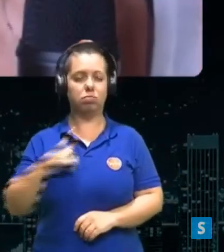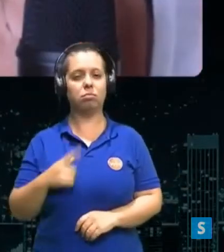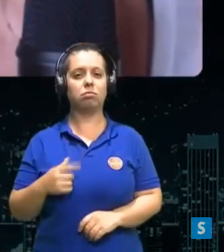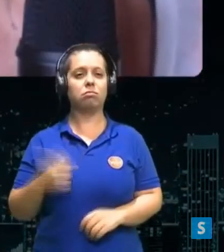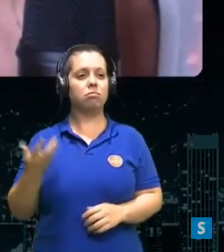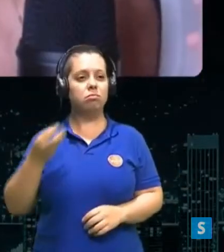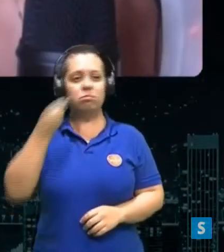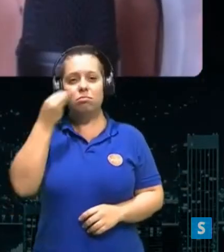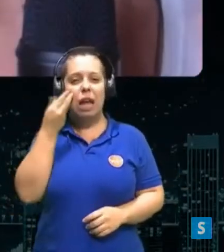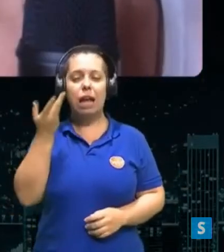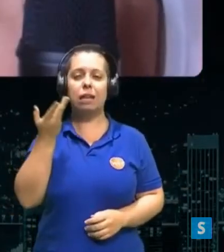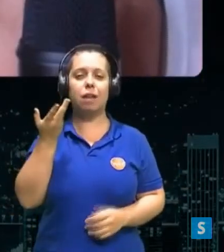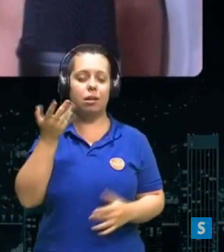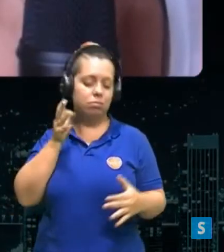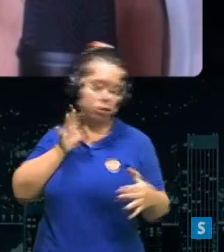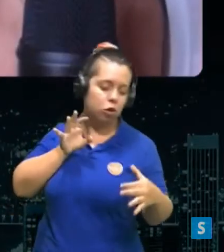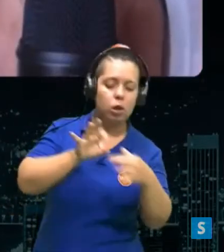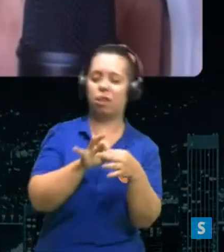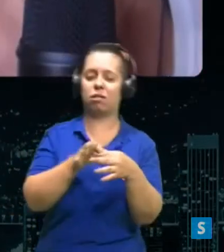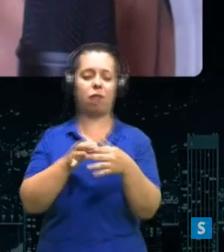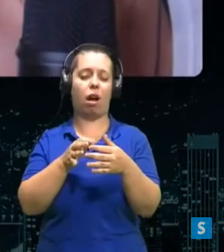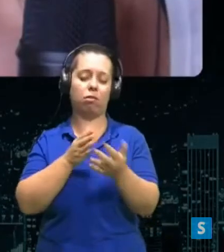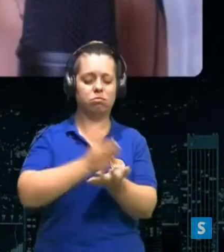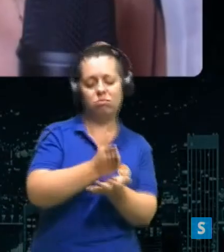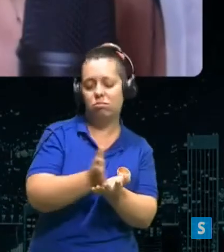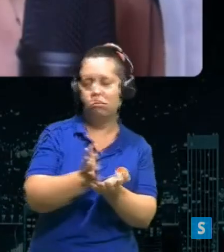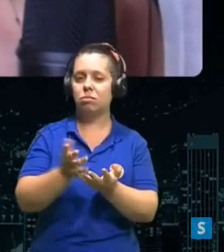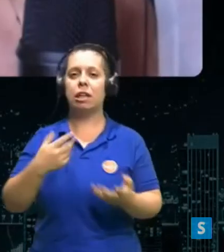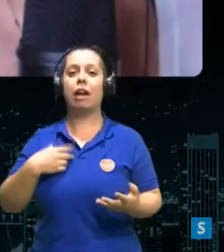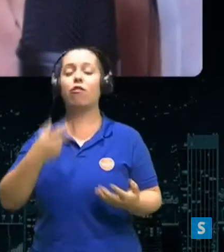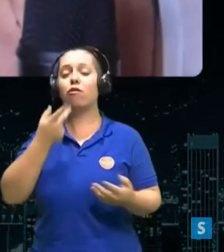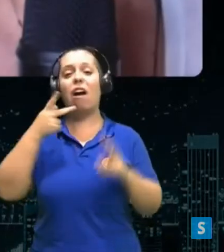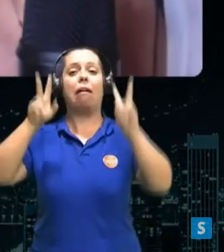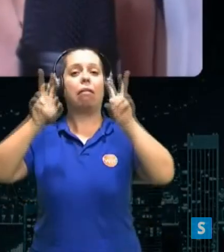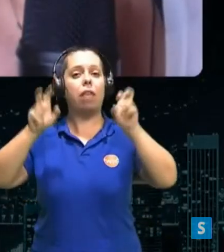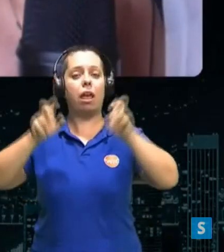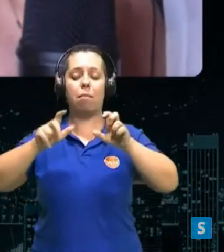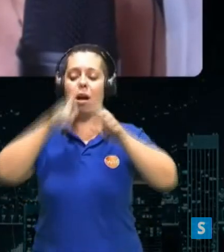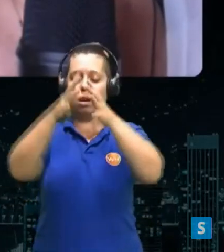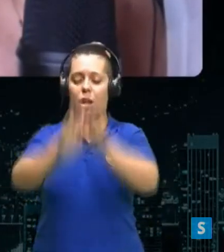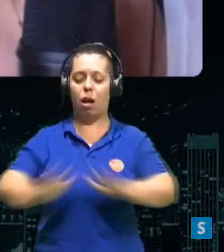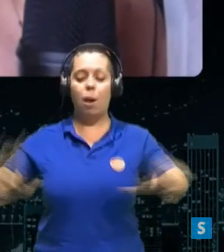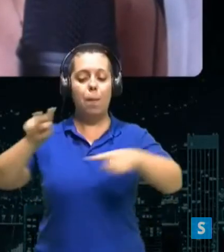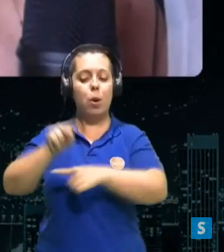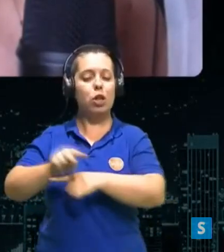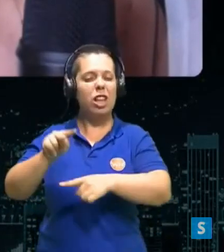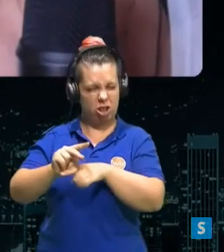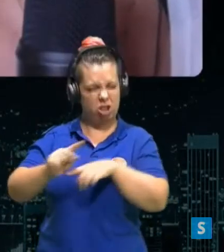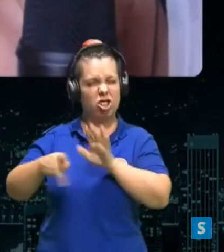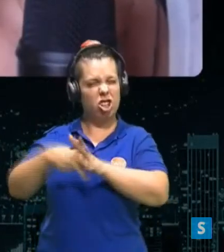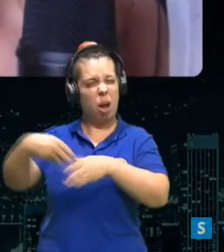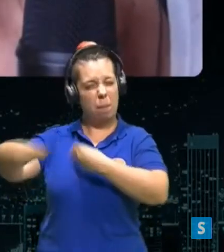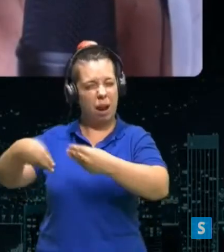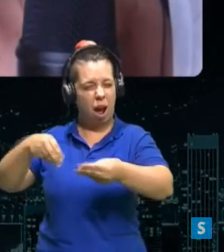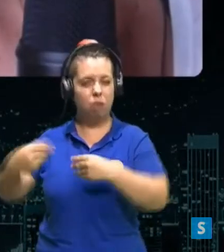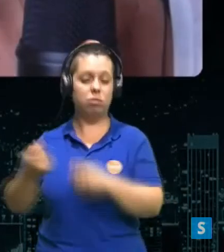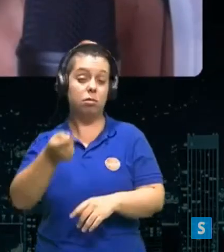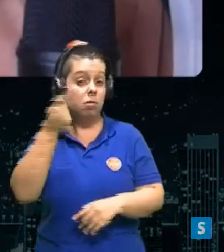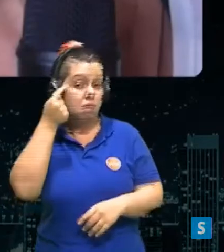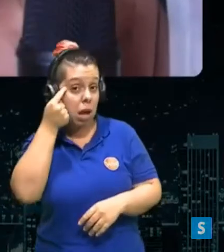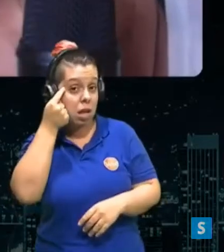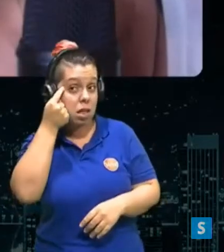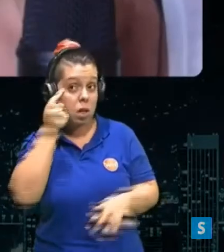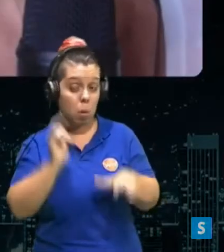alcançar as pessoas falando sobre a proteção dos oceanos a coisa do plástico vocês acham que as mídias sociais